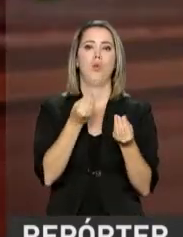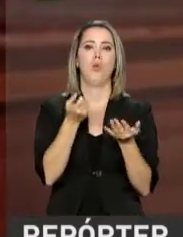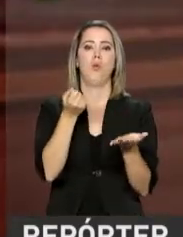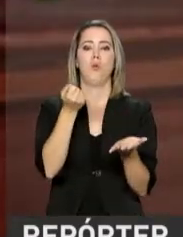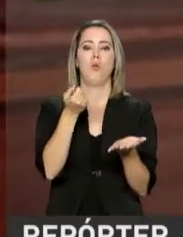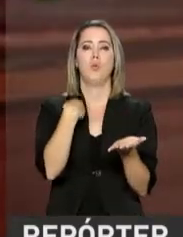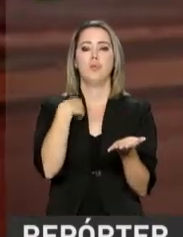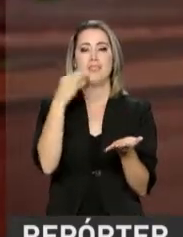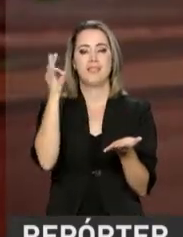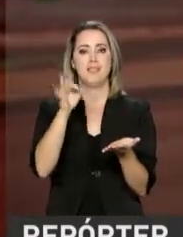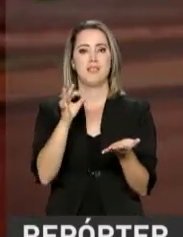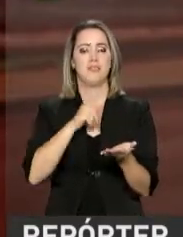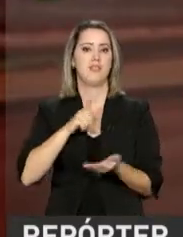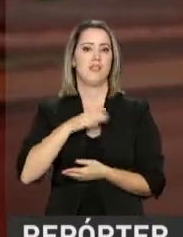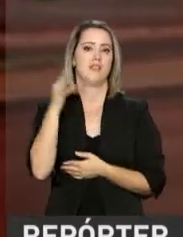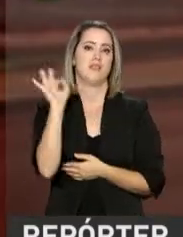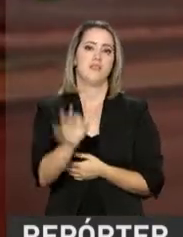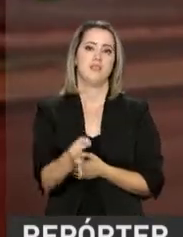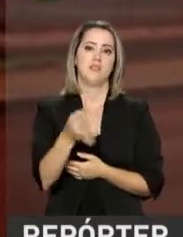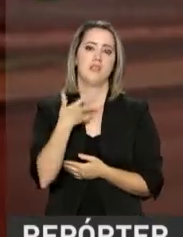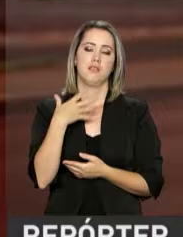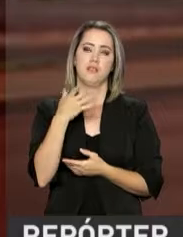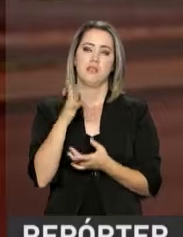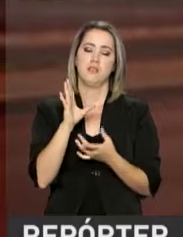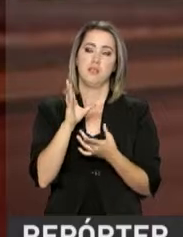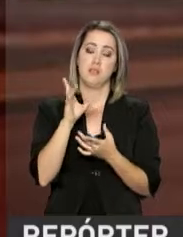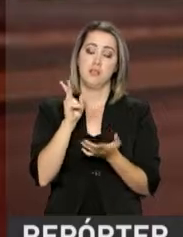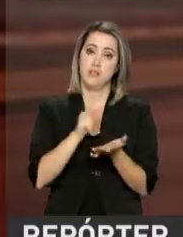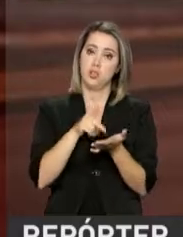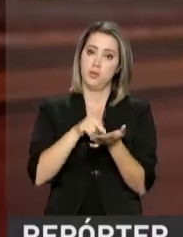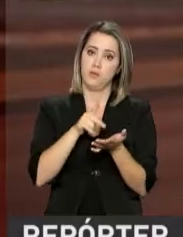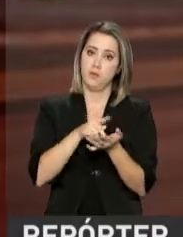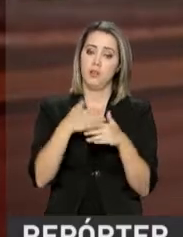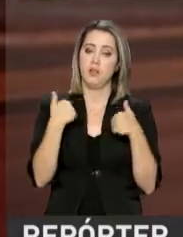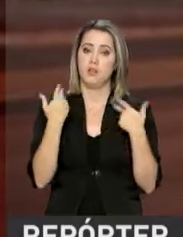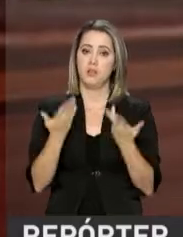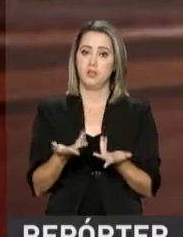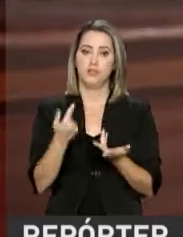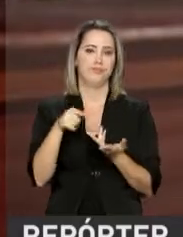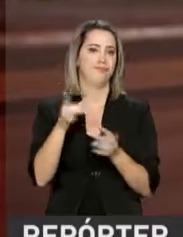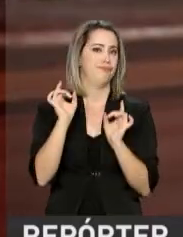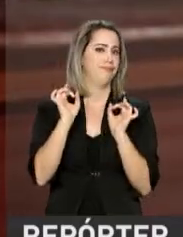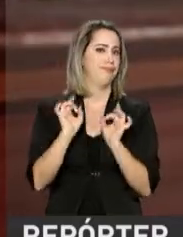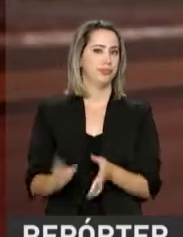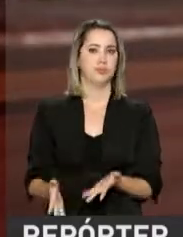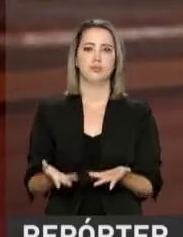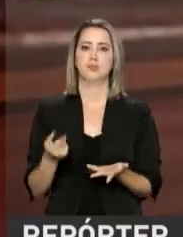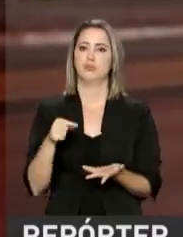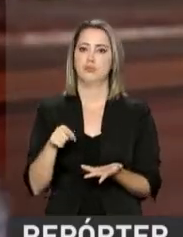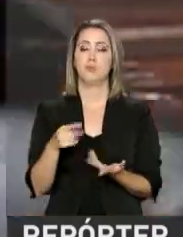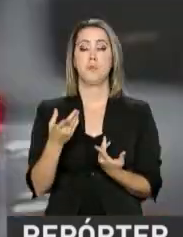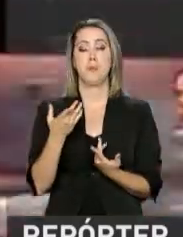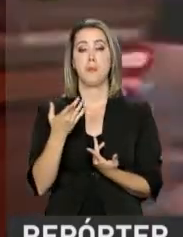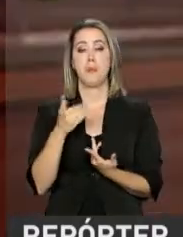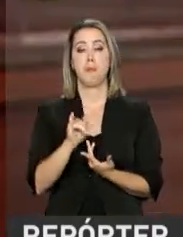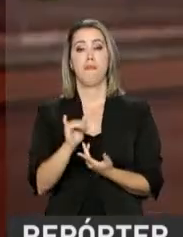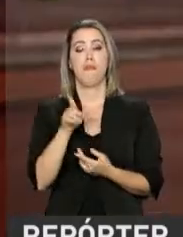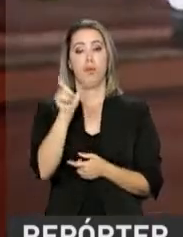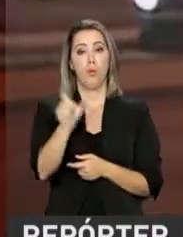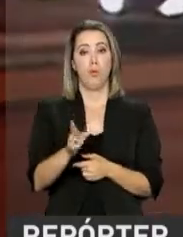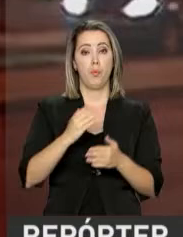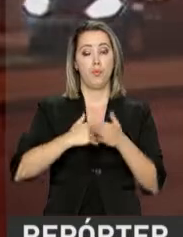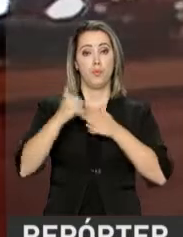a autenticidade da gravação e, por conta disso, ela é imprestável. Ainda segundo o perito